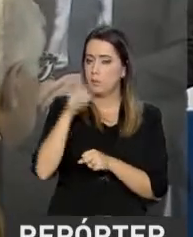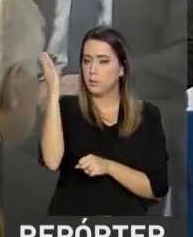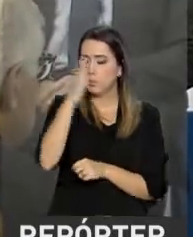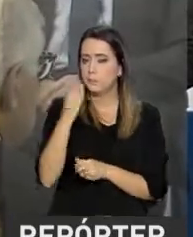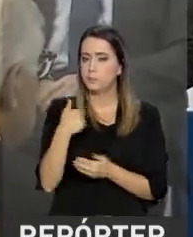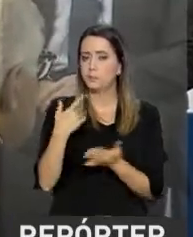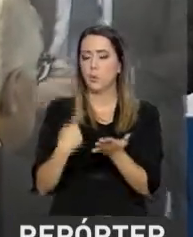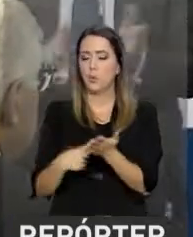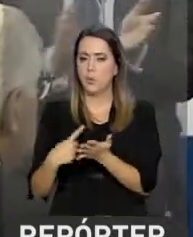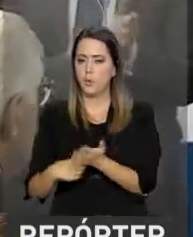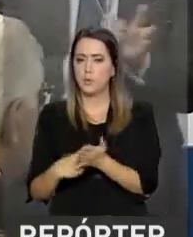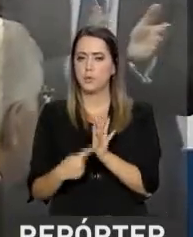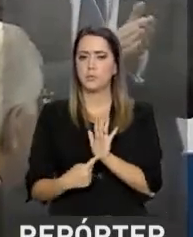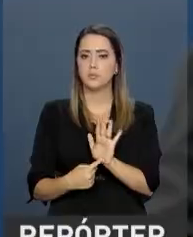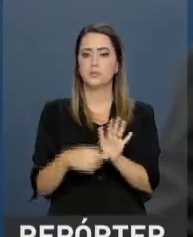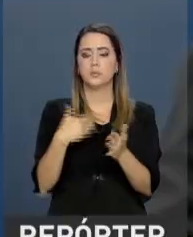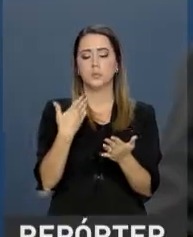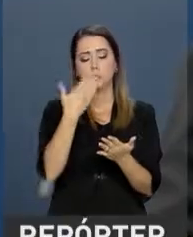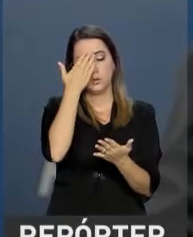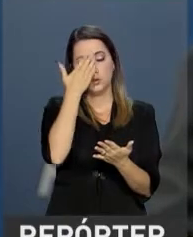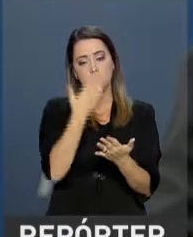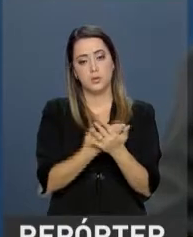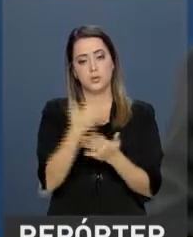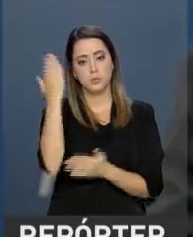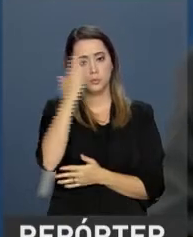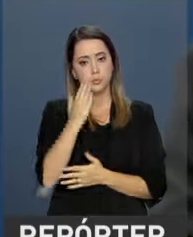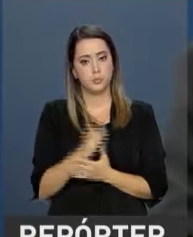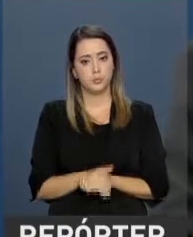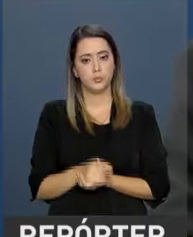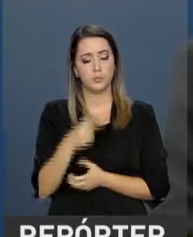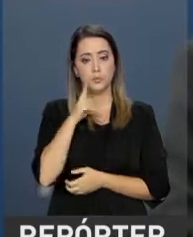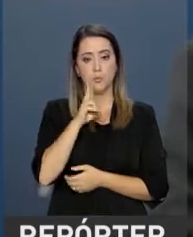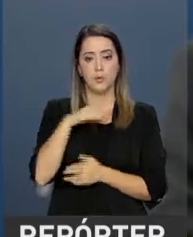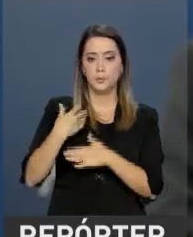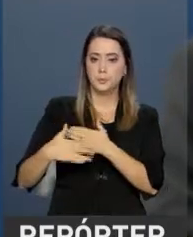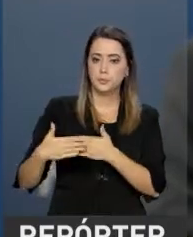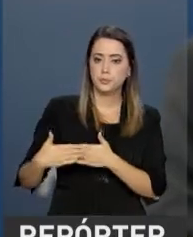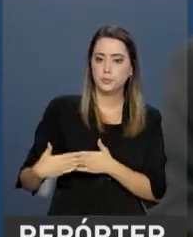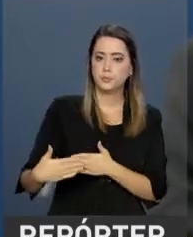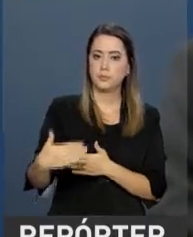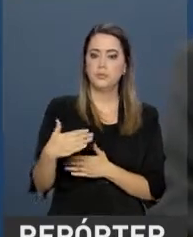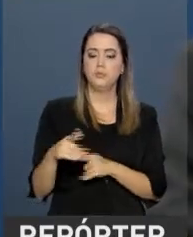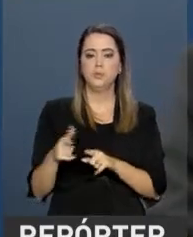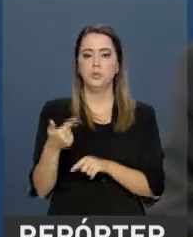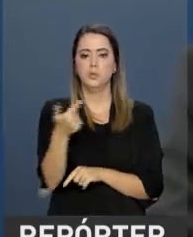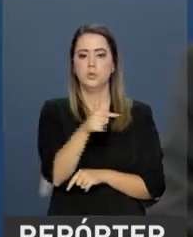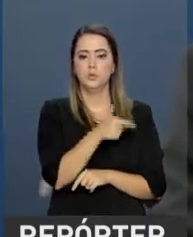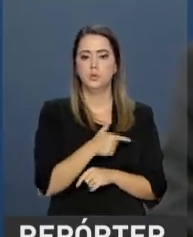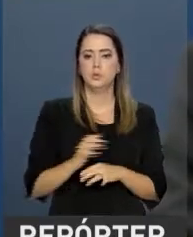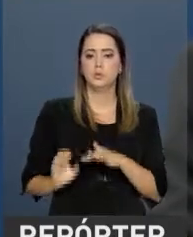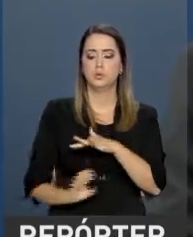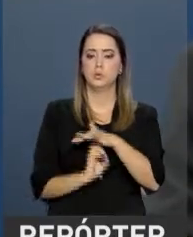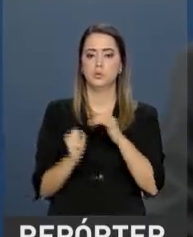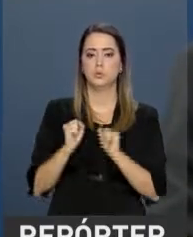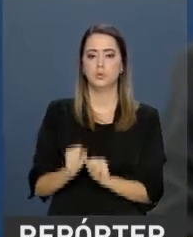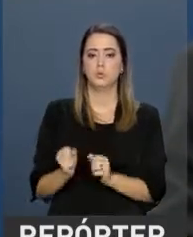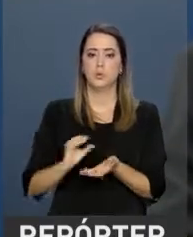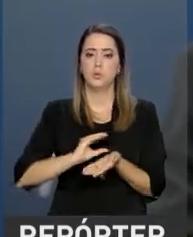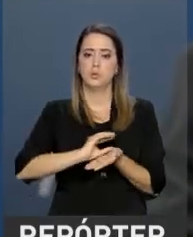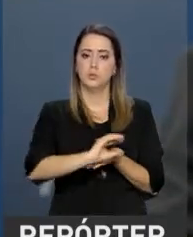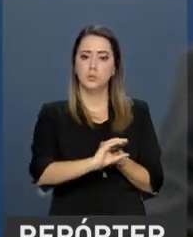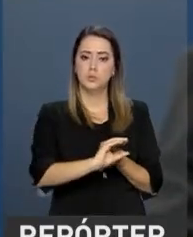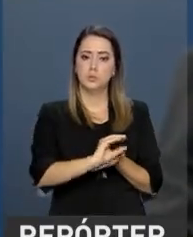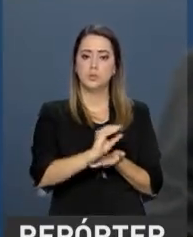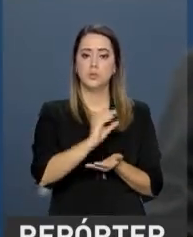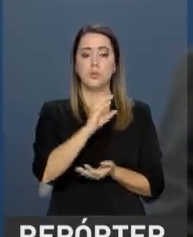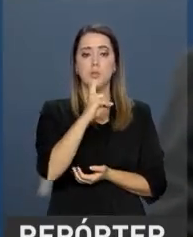dos empresários no Brasil. Ouvi falar que, ao longo do tempo, não só das Siemens, mas de outras coligadas, poderá vir um investimento